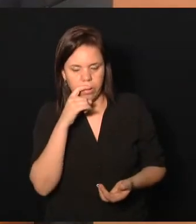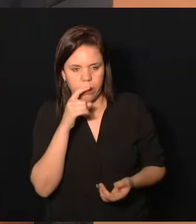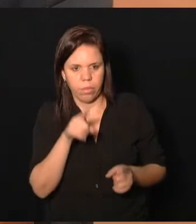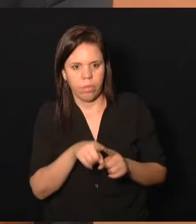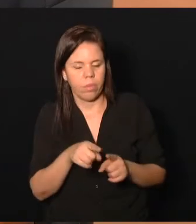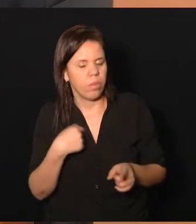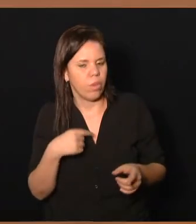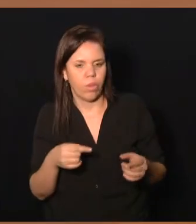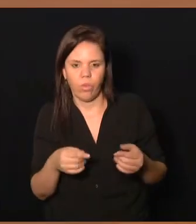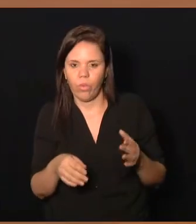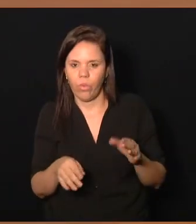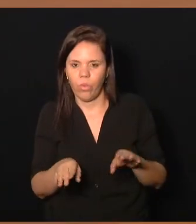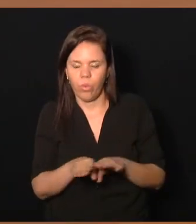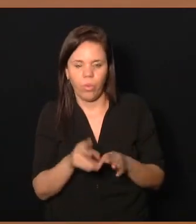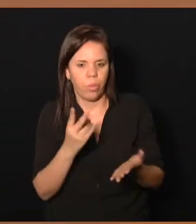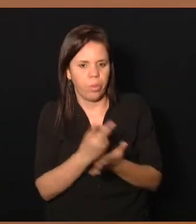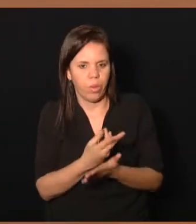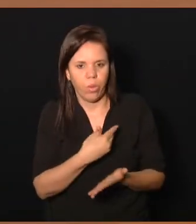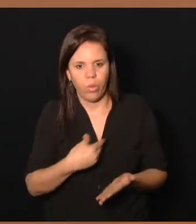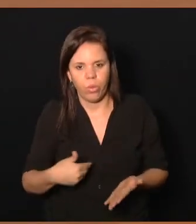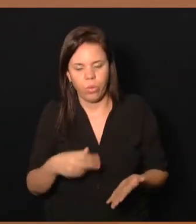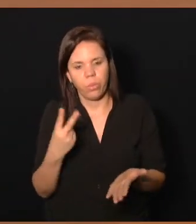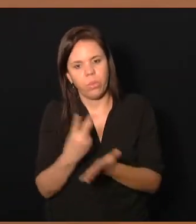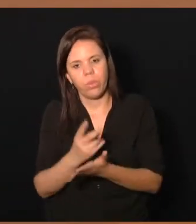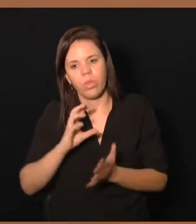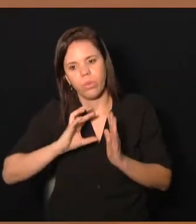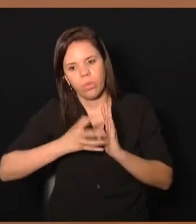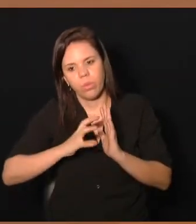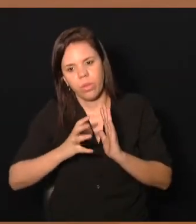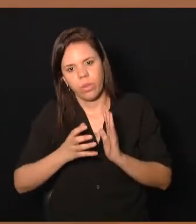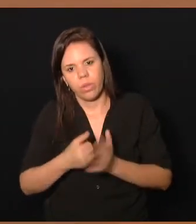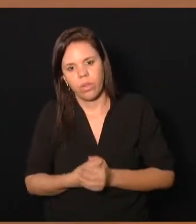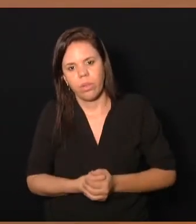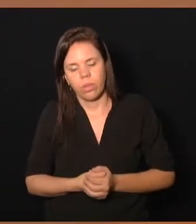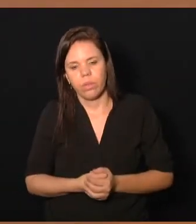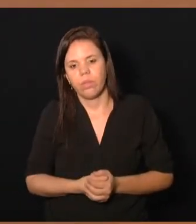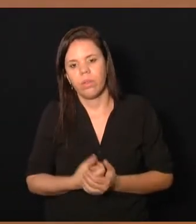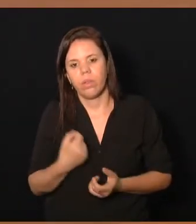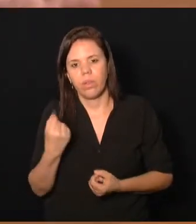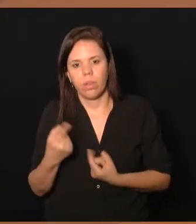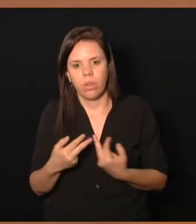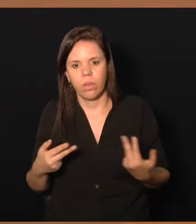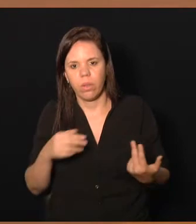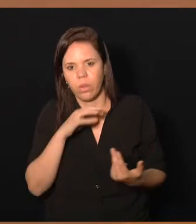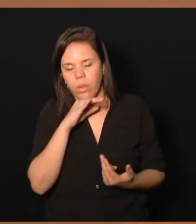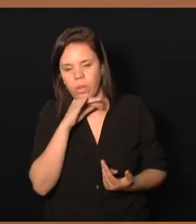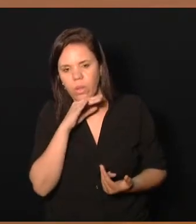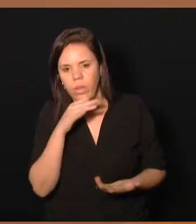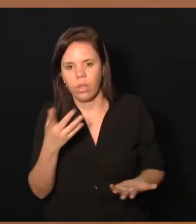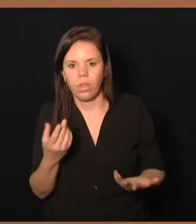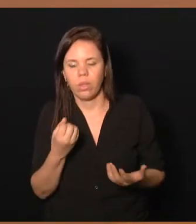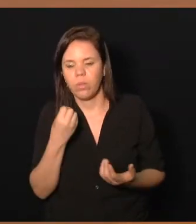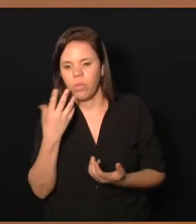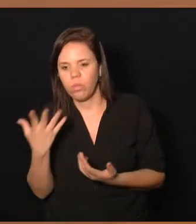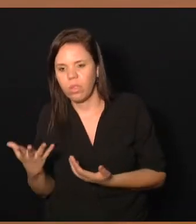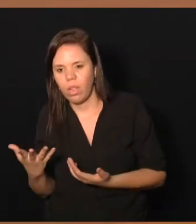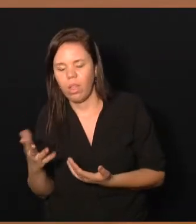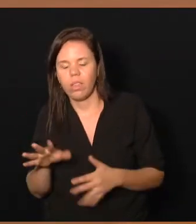base, eu faço parte do governo, porque ele é do meu partido, com algumas ruindades, com outras